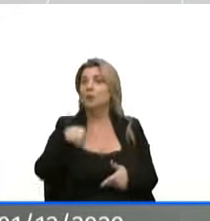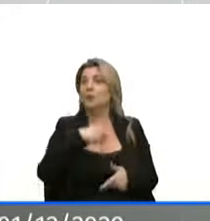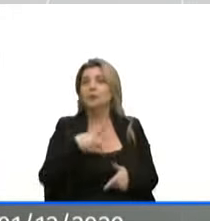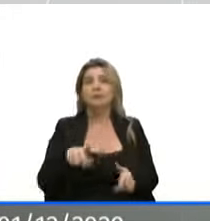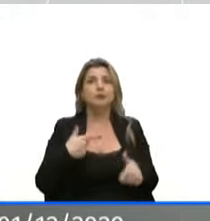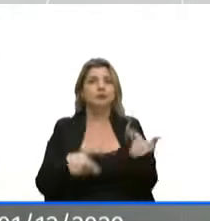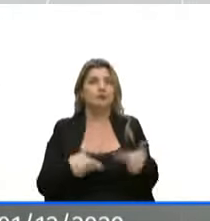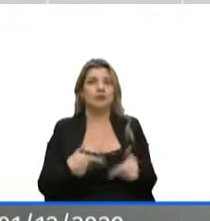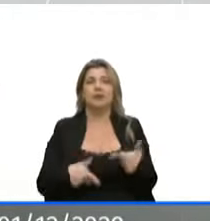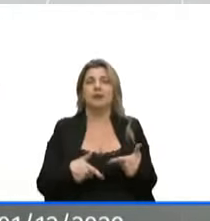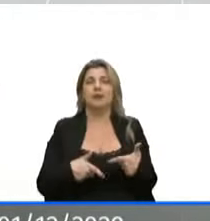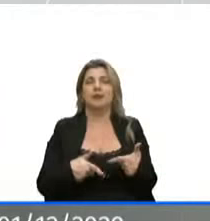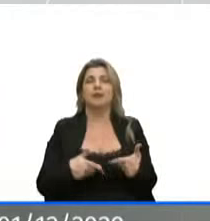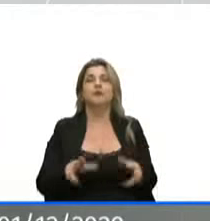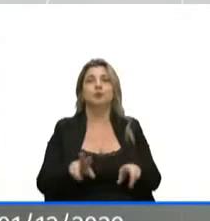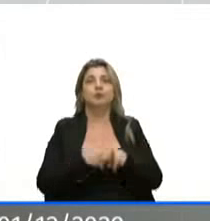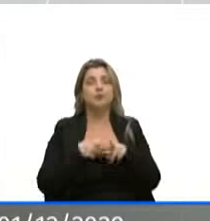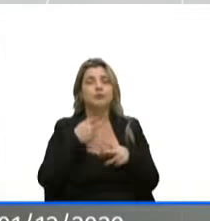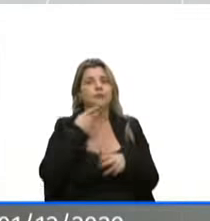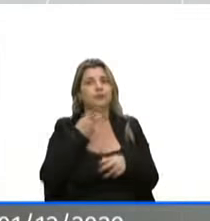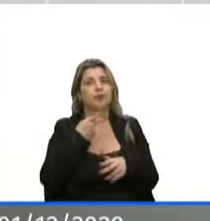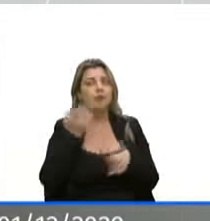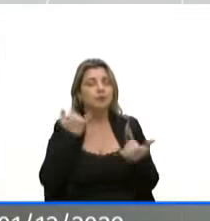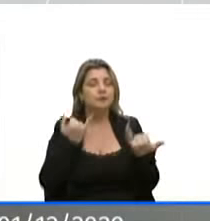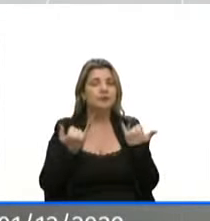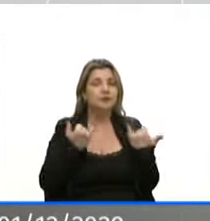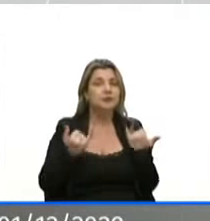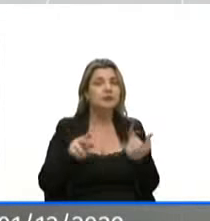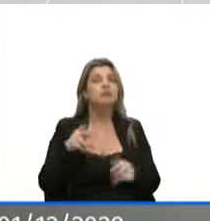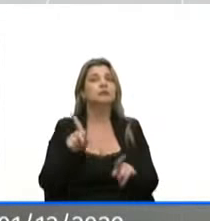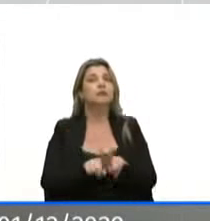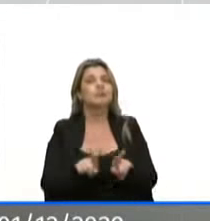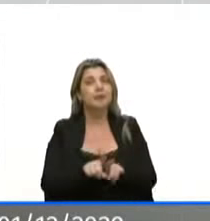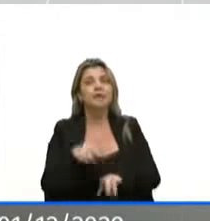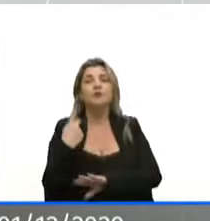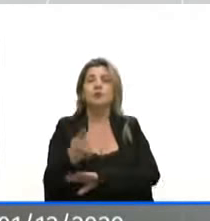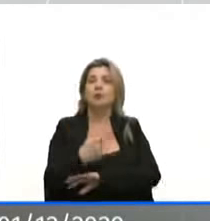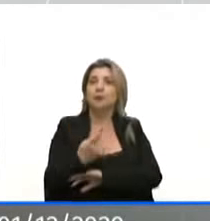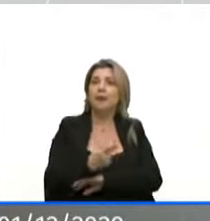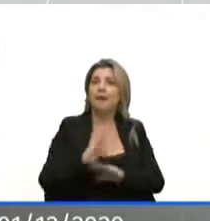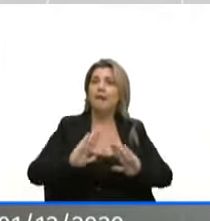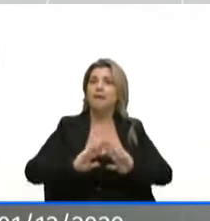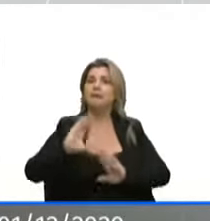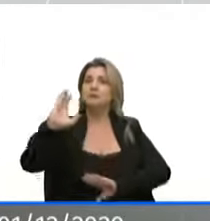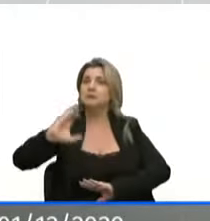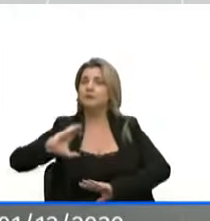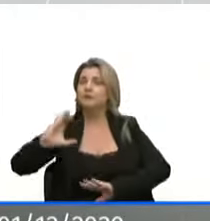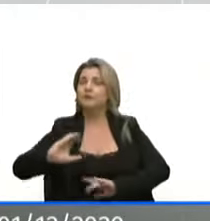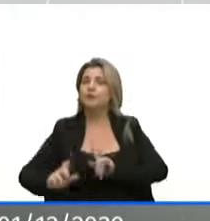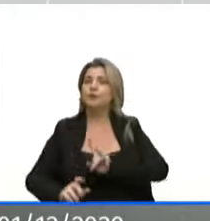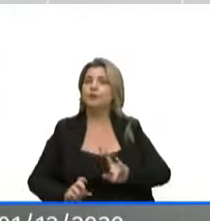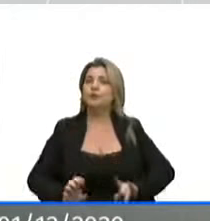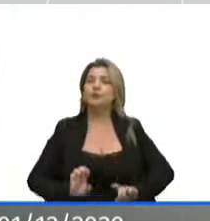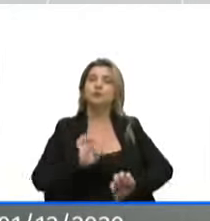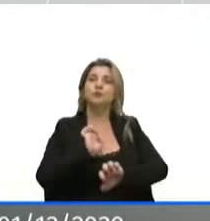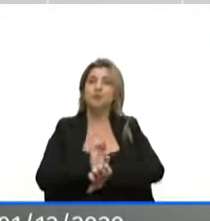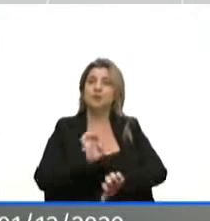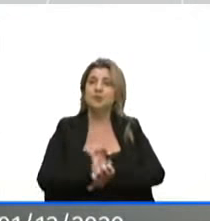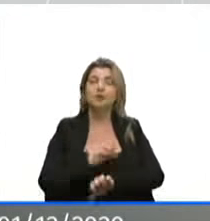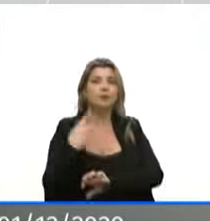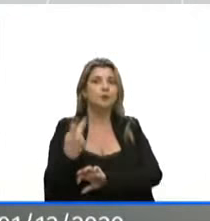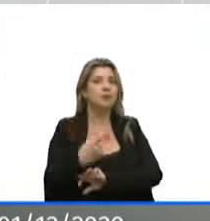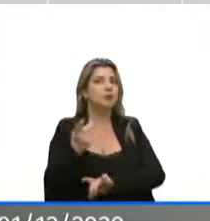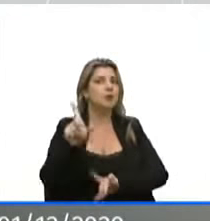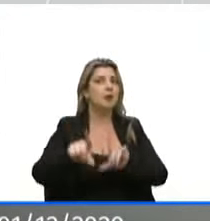trabalhar. Então fica aqui minha manifestação aqui, e eu também vou procurar a Casa Civil, o governo do Estado, e a secretária Leani para buscar uma alternativa